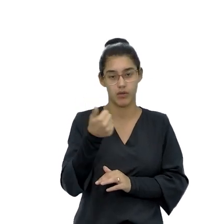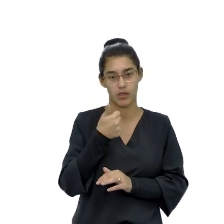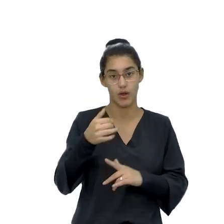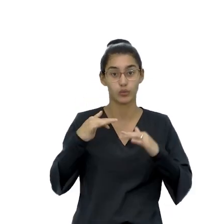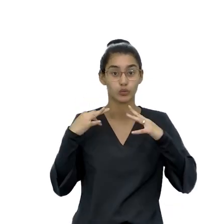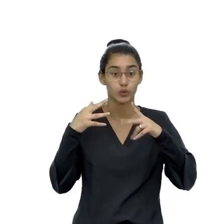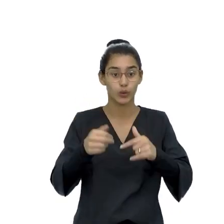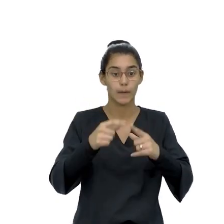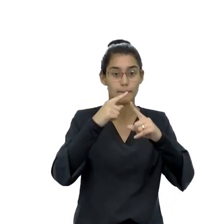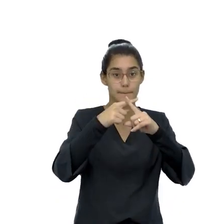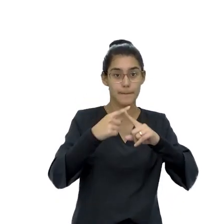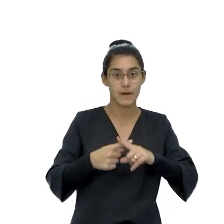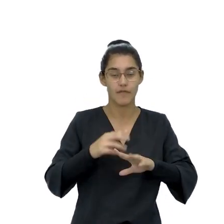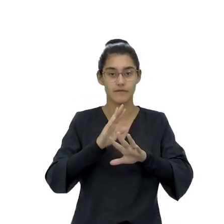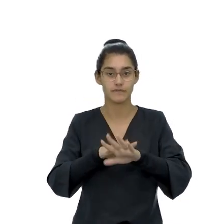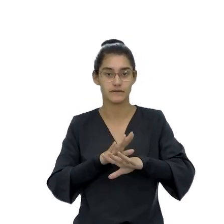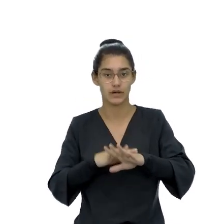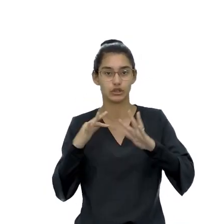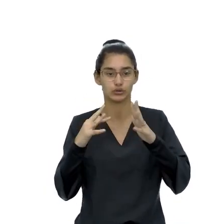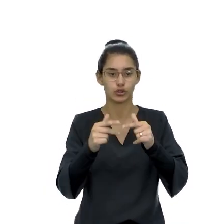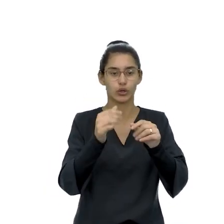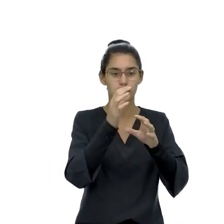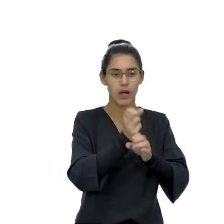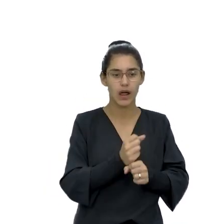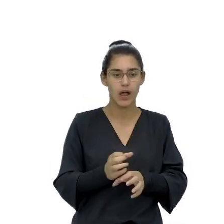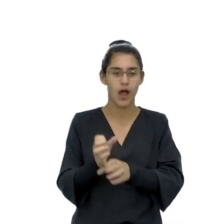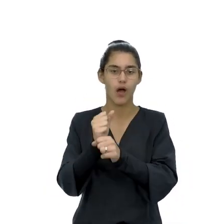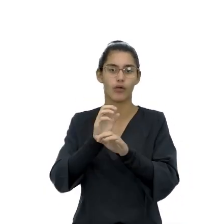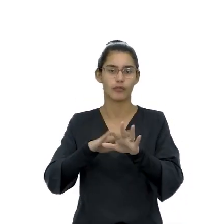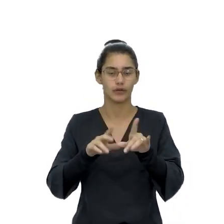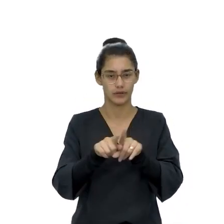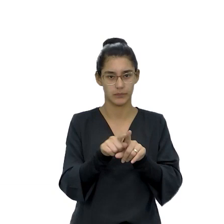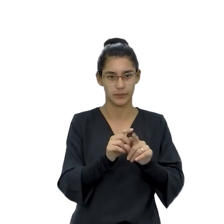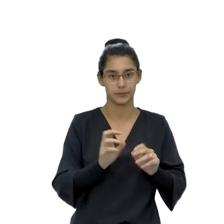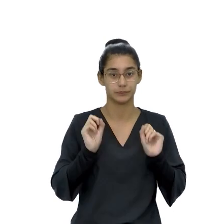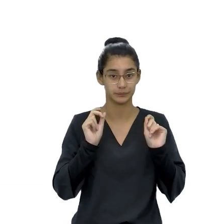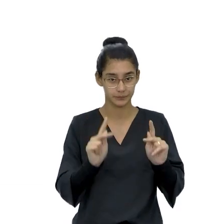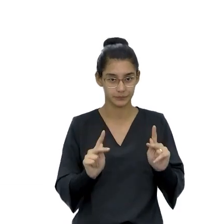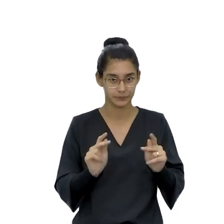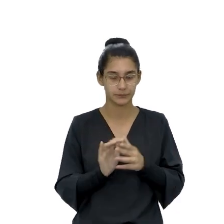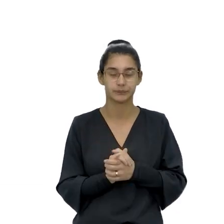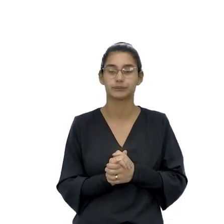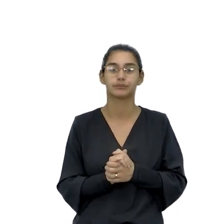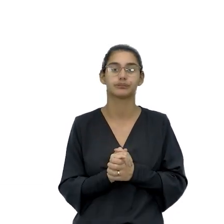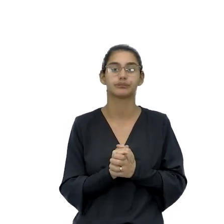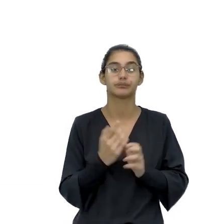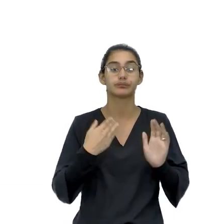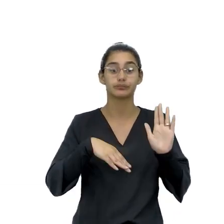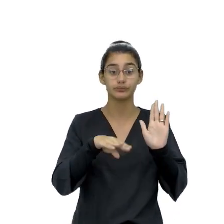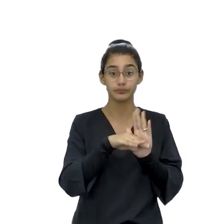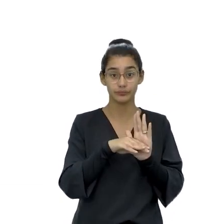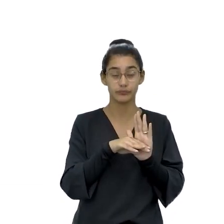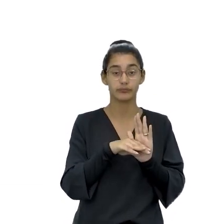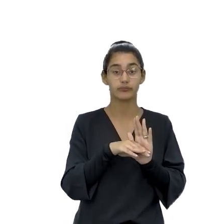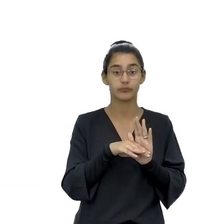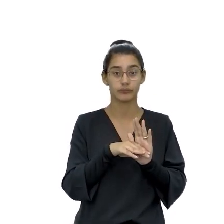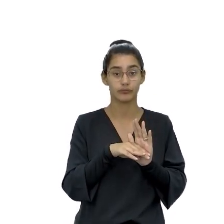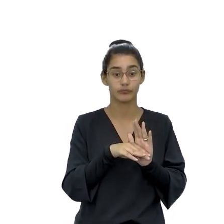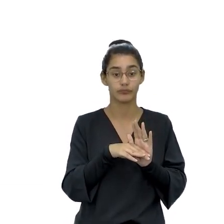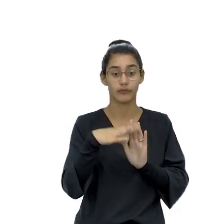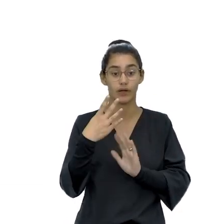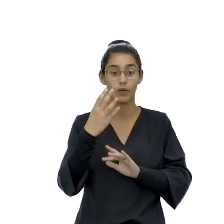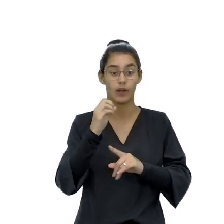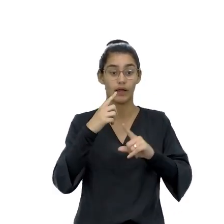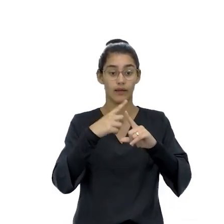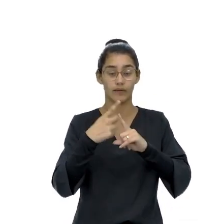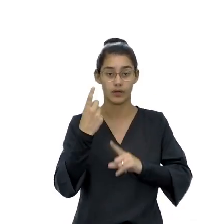toda a multiplicação que foi feita, todo o cálculo que foi feito ali, tá certo? Então, ele vai chegar no 40